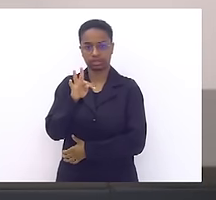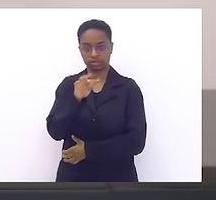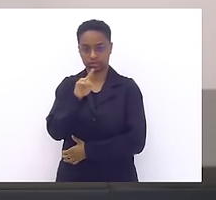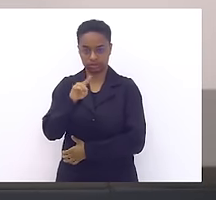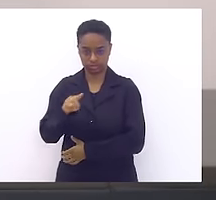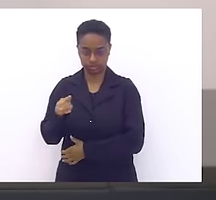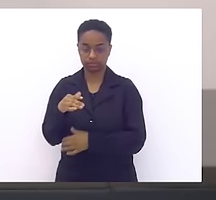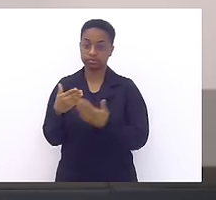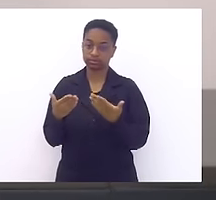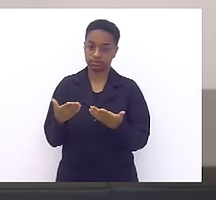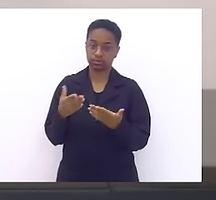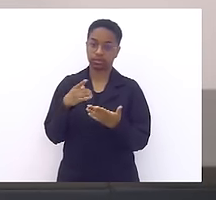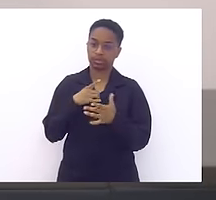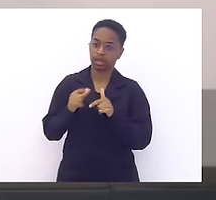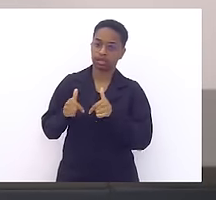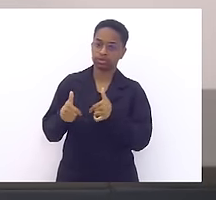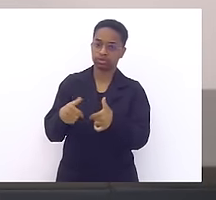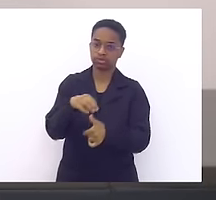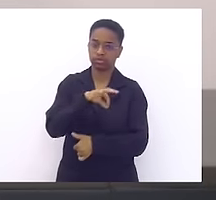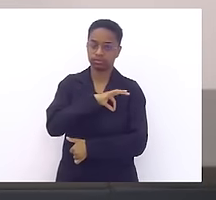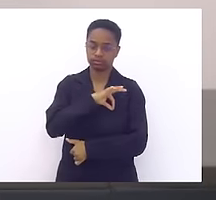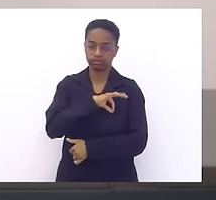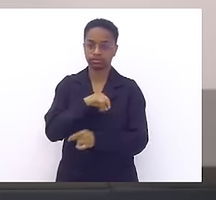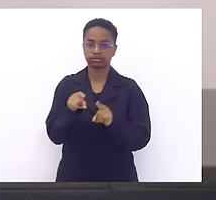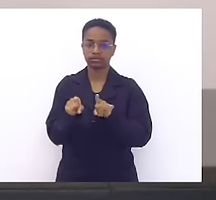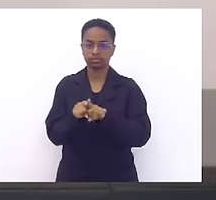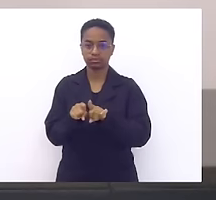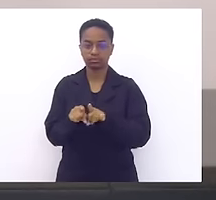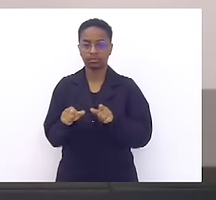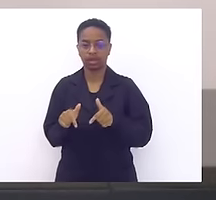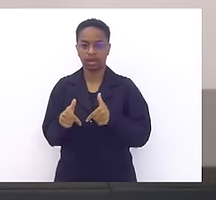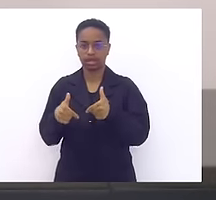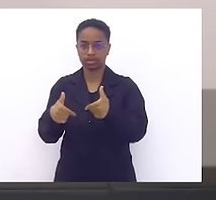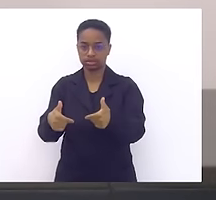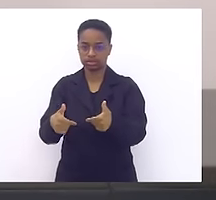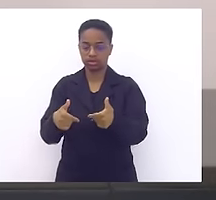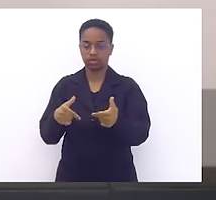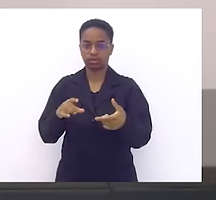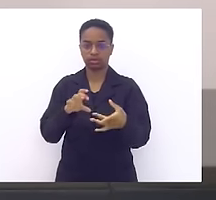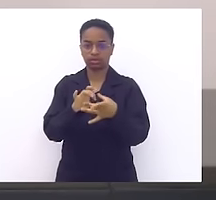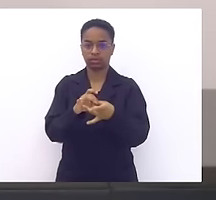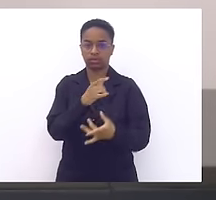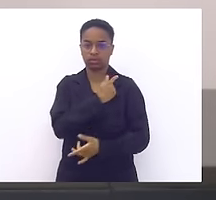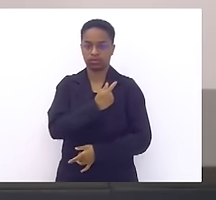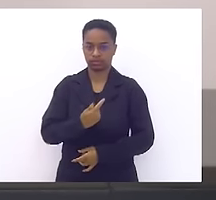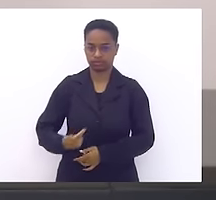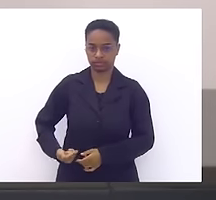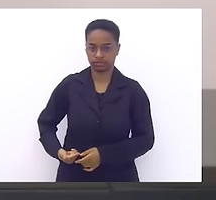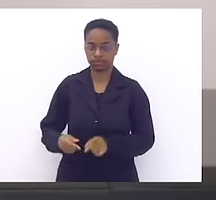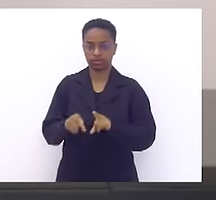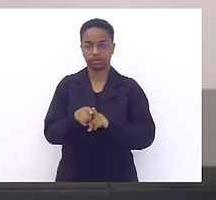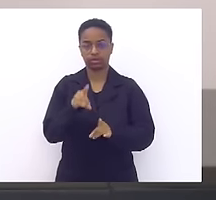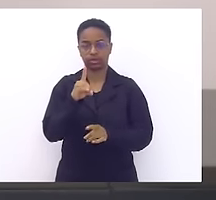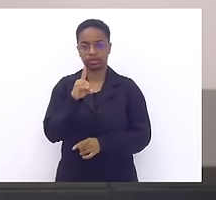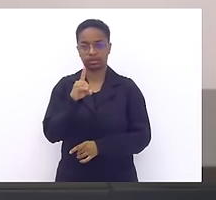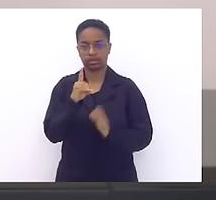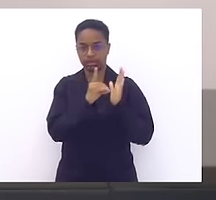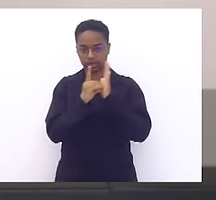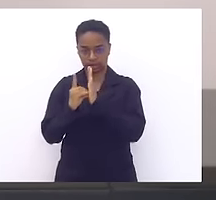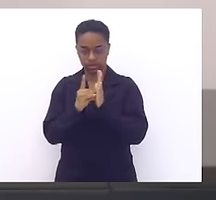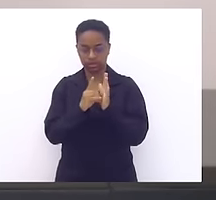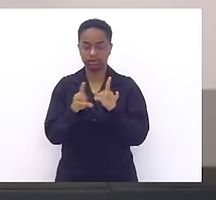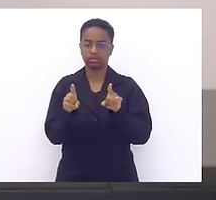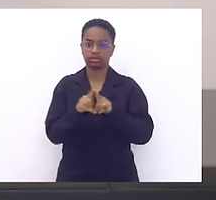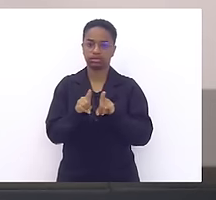as operações policiais as operações capitaneadas pelo governo do estado pelo Detran ou